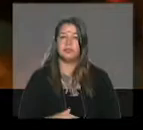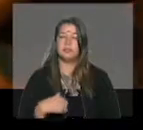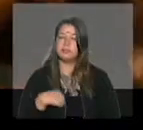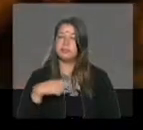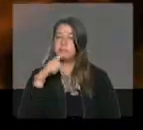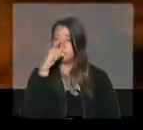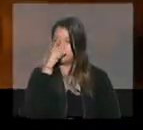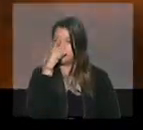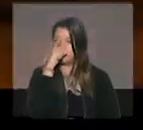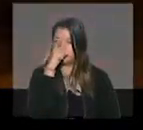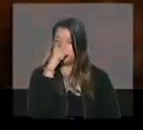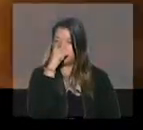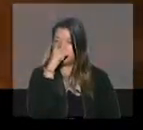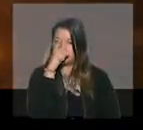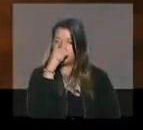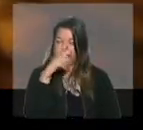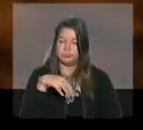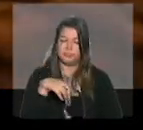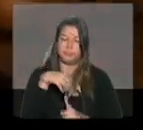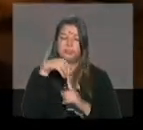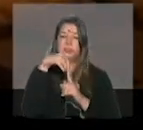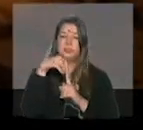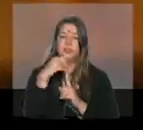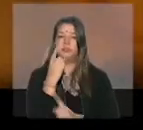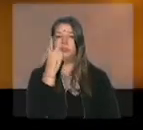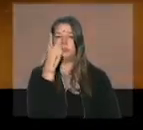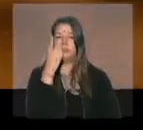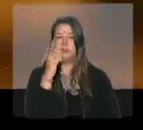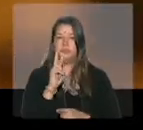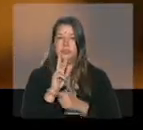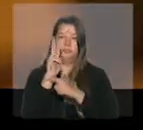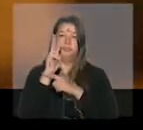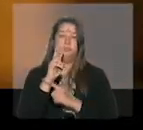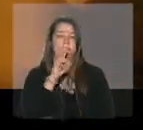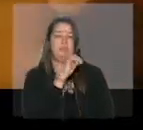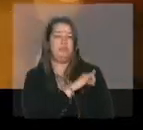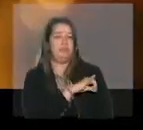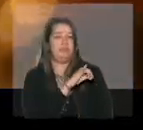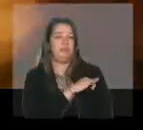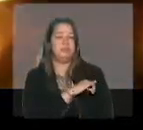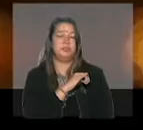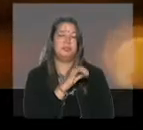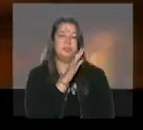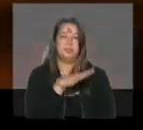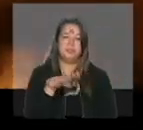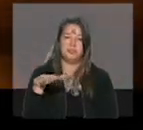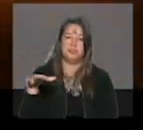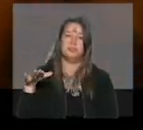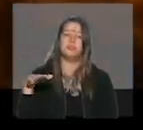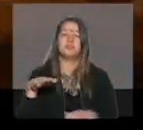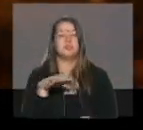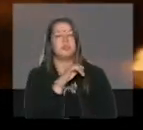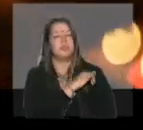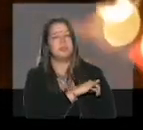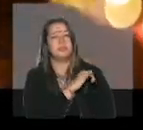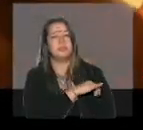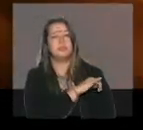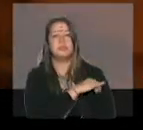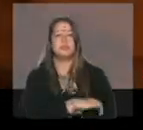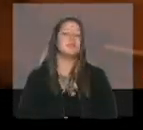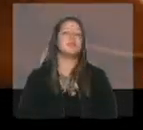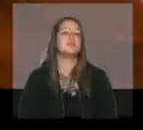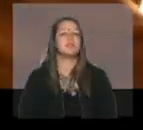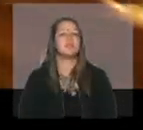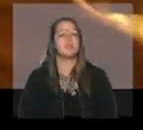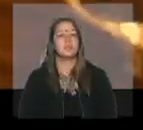ser todos os dias o santo padroeiro da cidade maravilhosa da Guanabara, do Rio